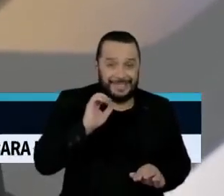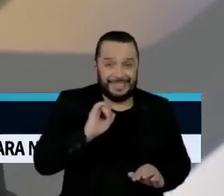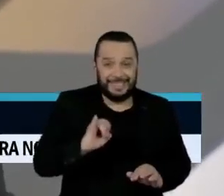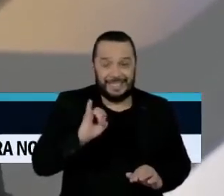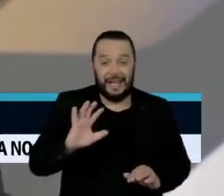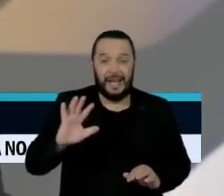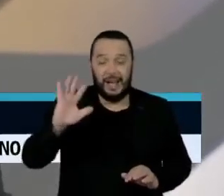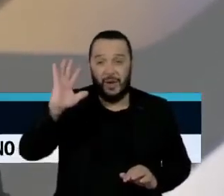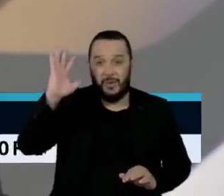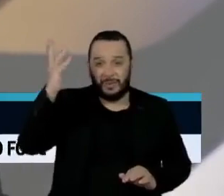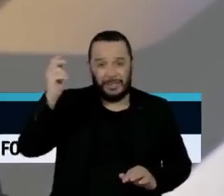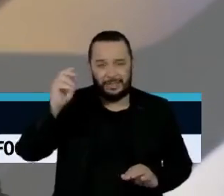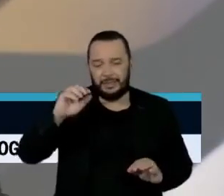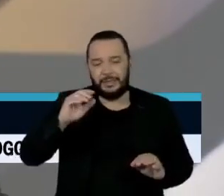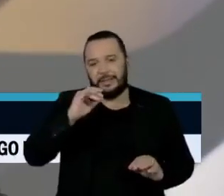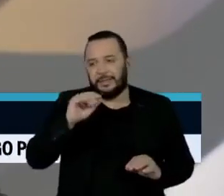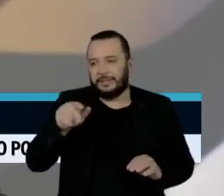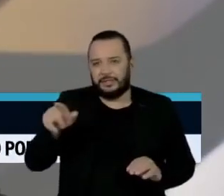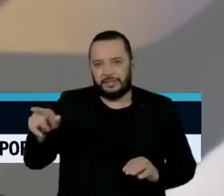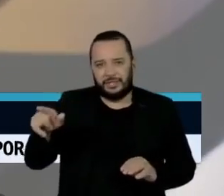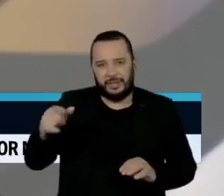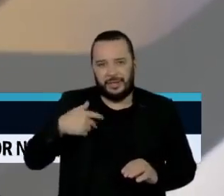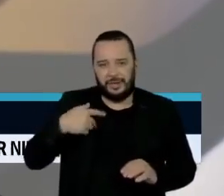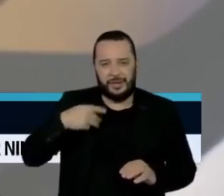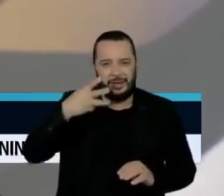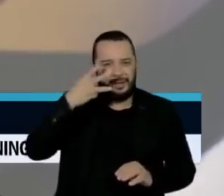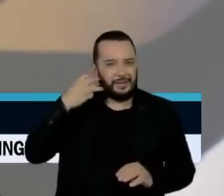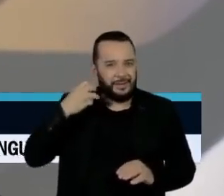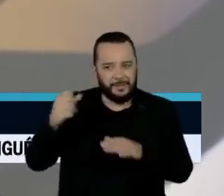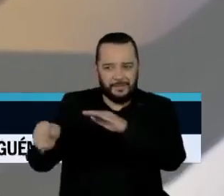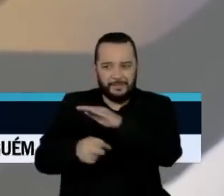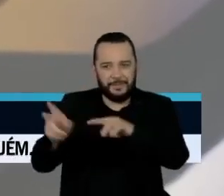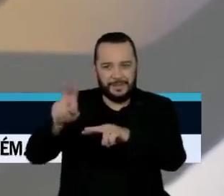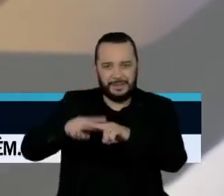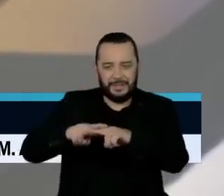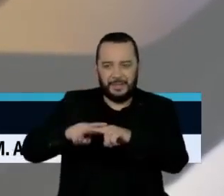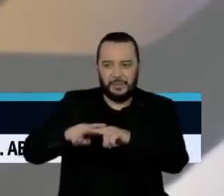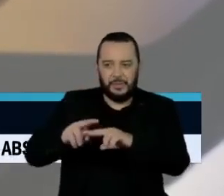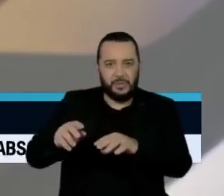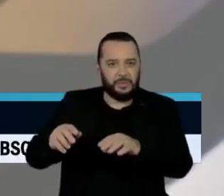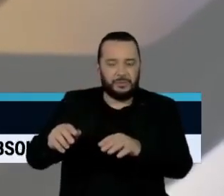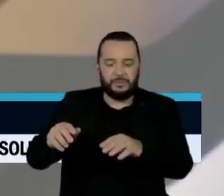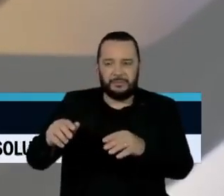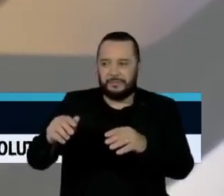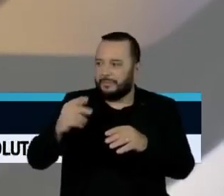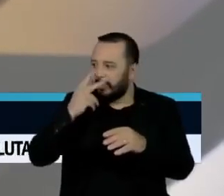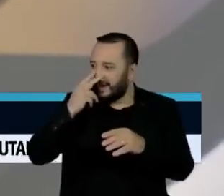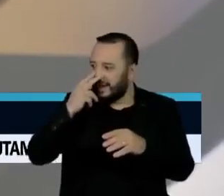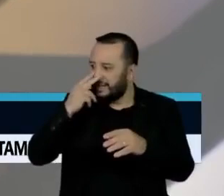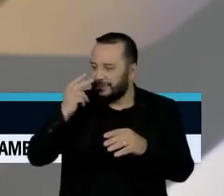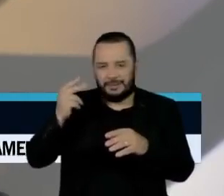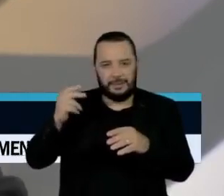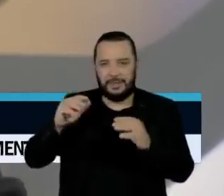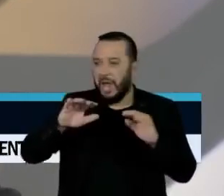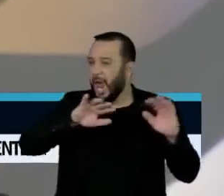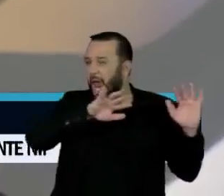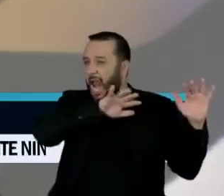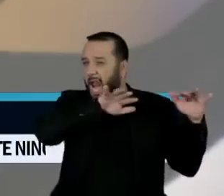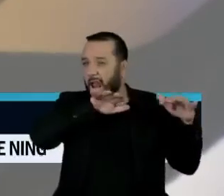assim coisa que eu quero dizer escala por exemplo se o ex-ministro faz uma